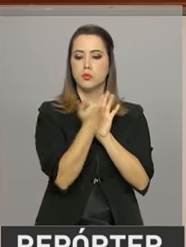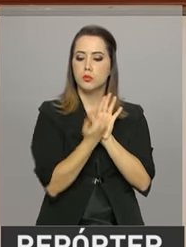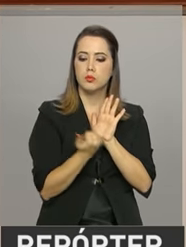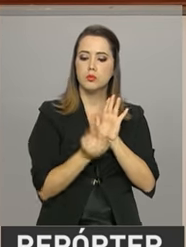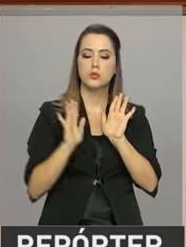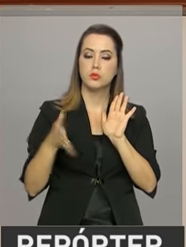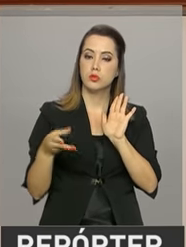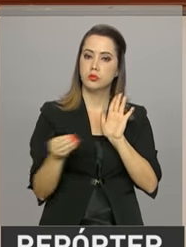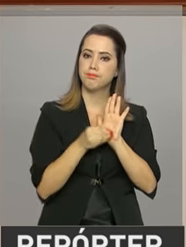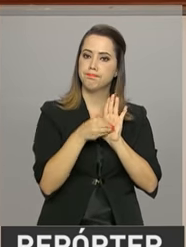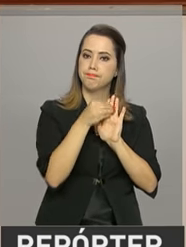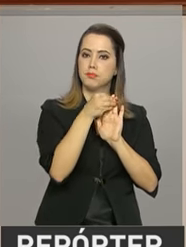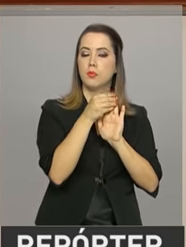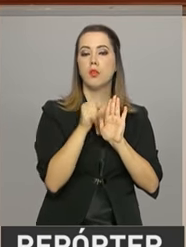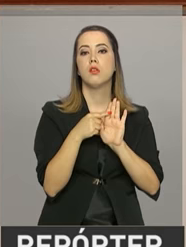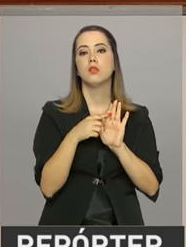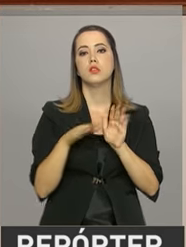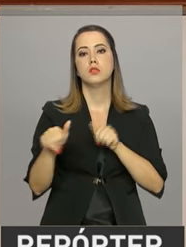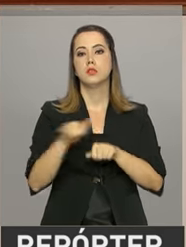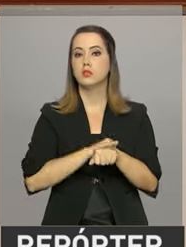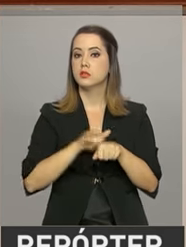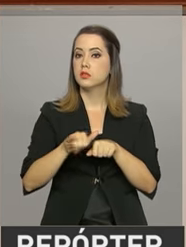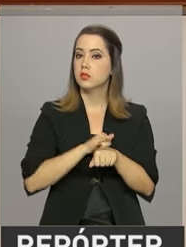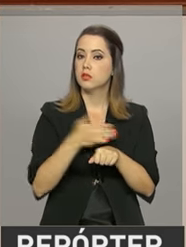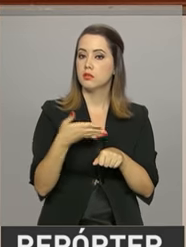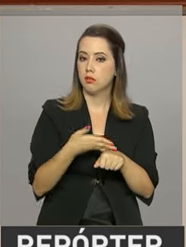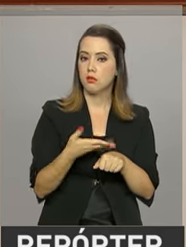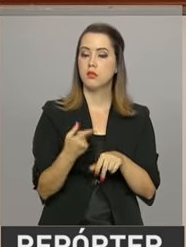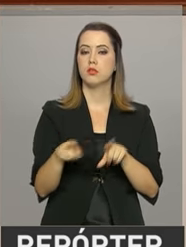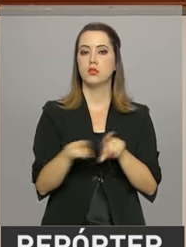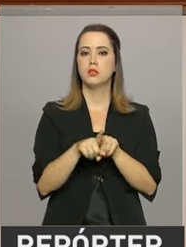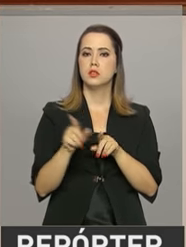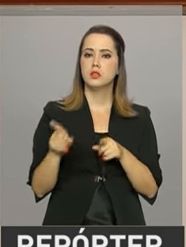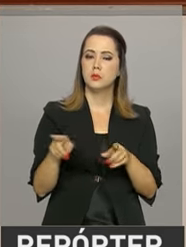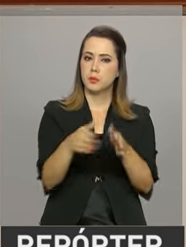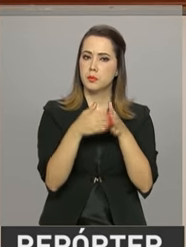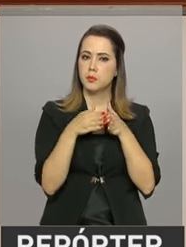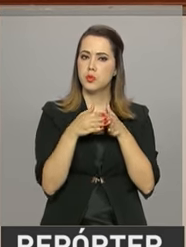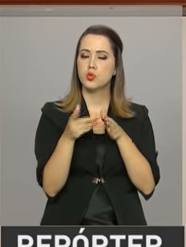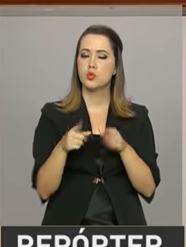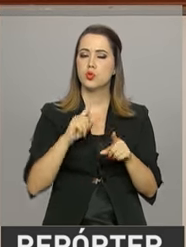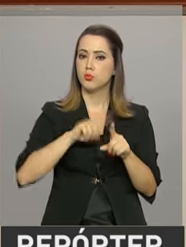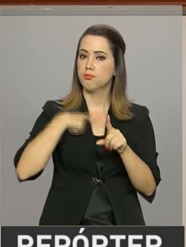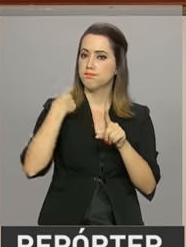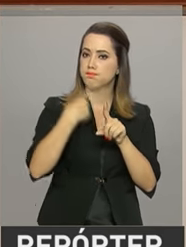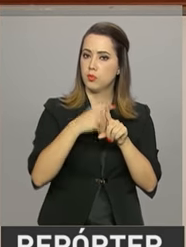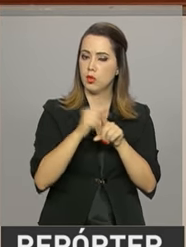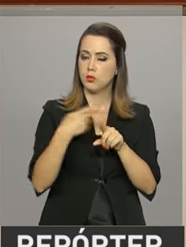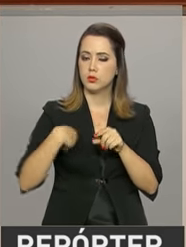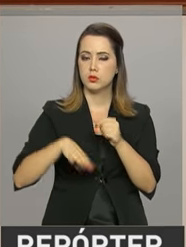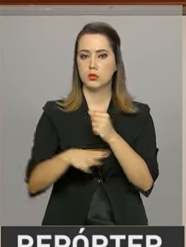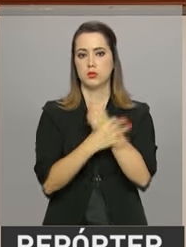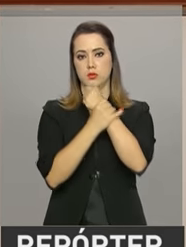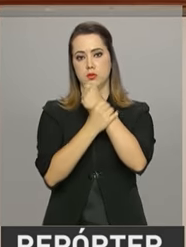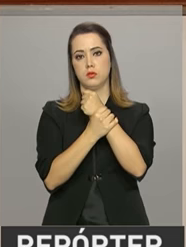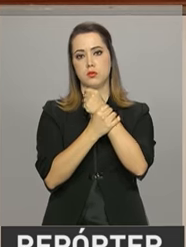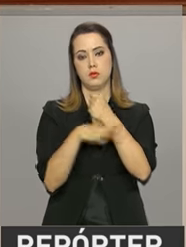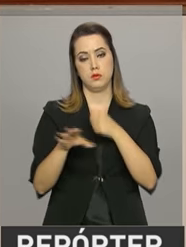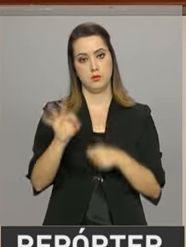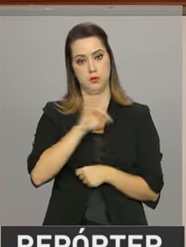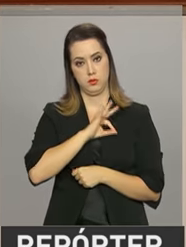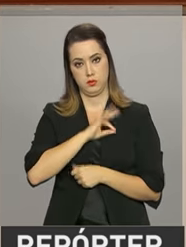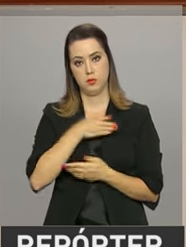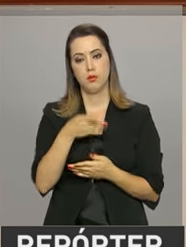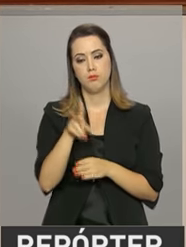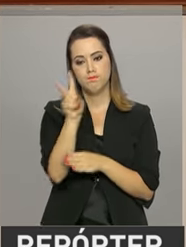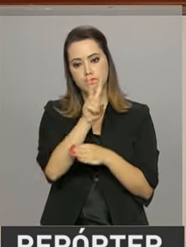Integrada. Além do Plano Estratégico de Segurança Integrada, houve uma solicitação adicional para que nós reforçássemos a segurança pública no Estado do Rio de Janeiro. E